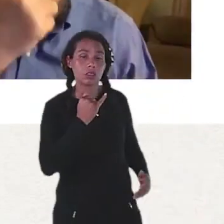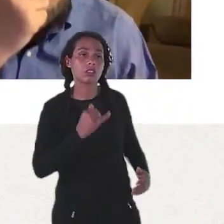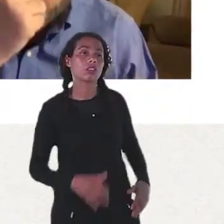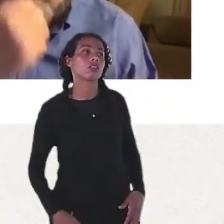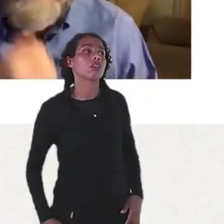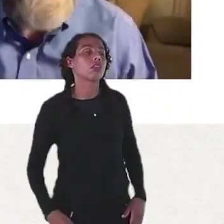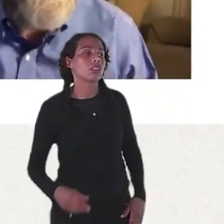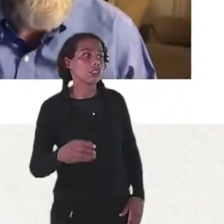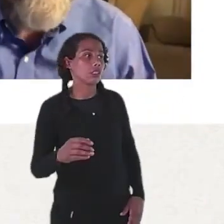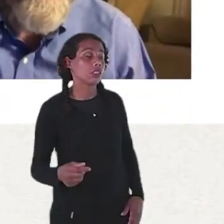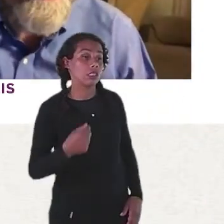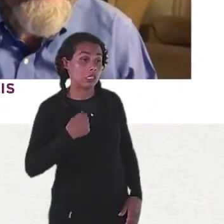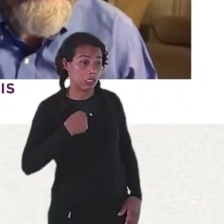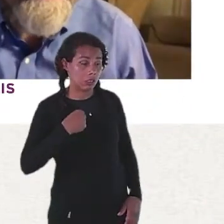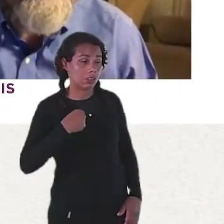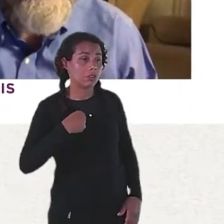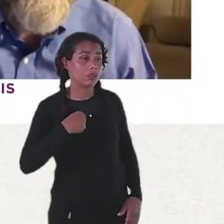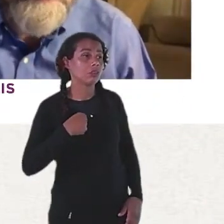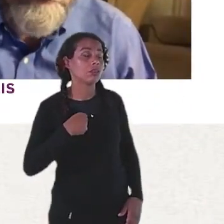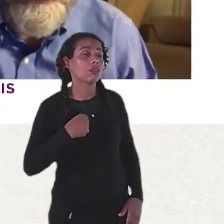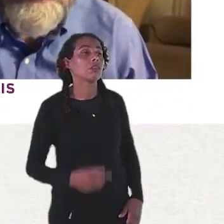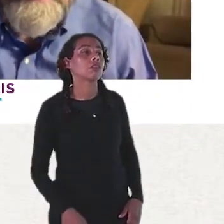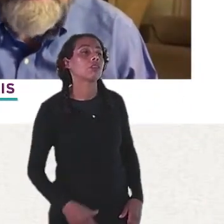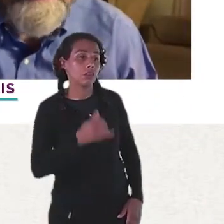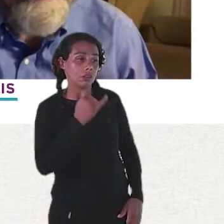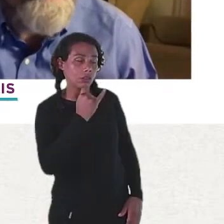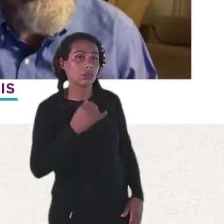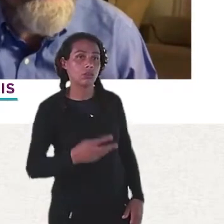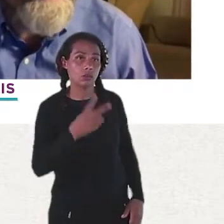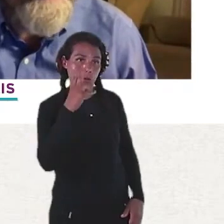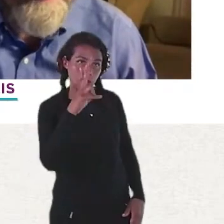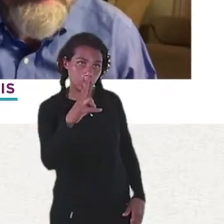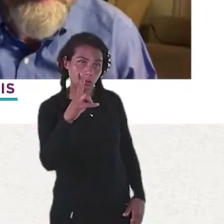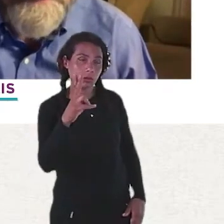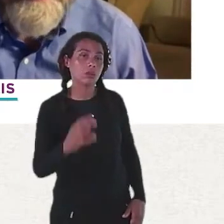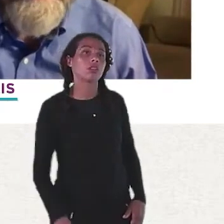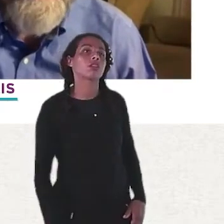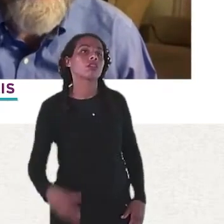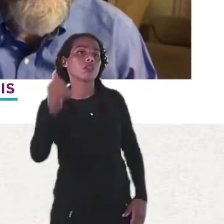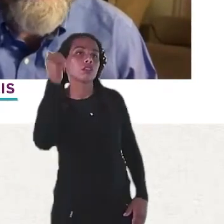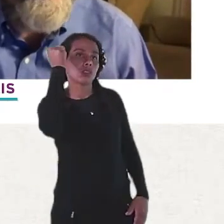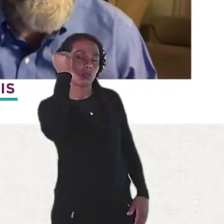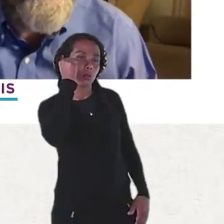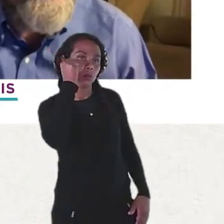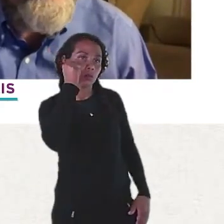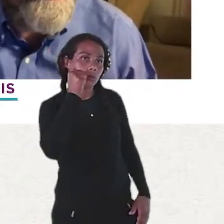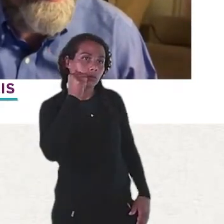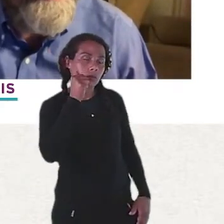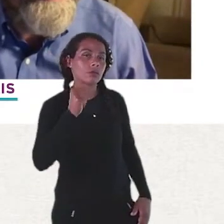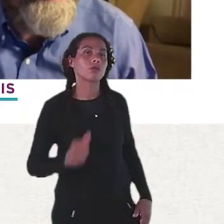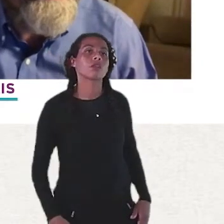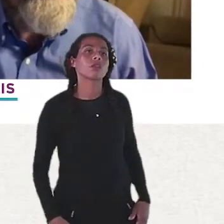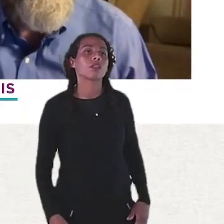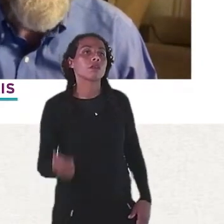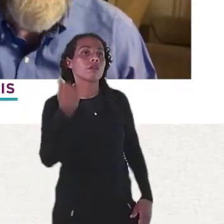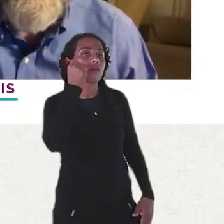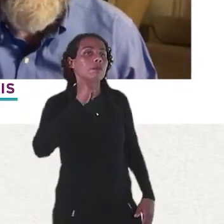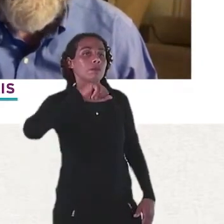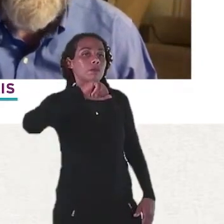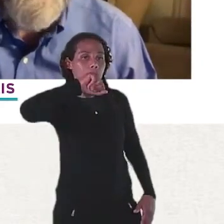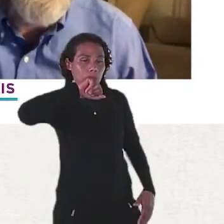a homenagem a 2 mulheres que foram muito importantes e são muito importantes na minha vida, né? Minha mãe, que você conhece, Giselda, que é